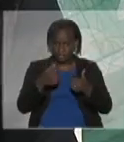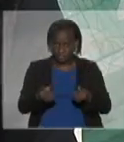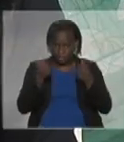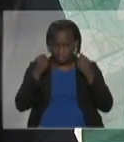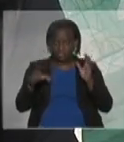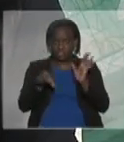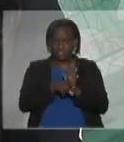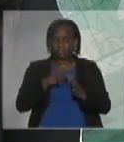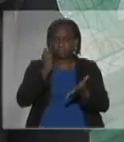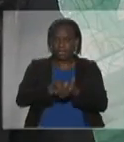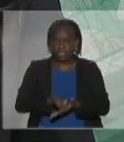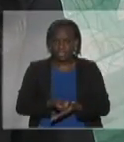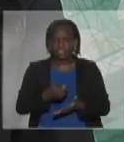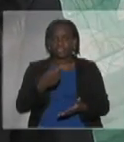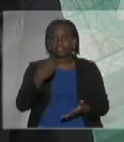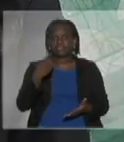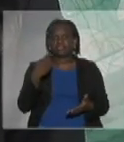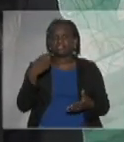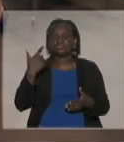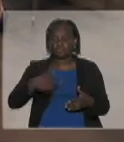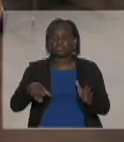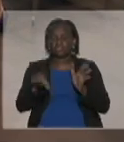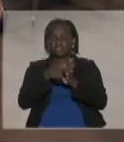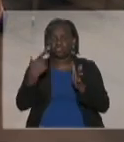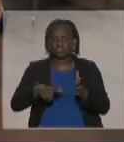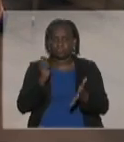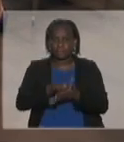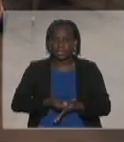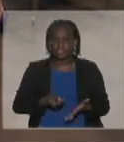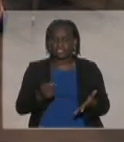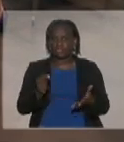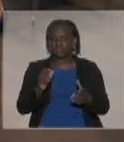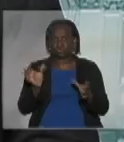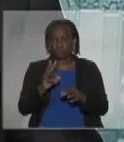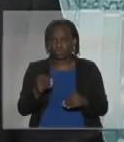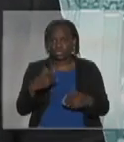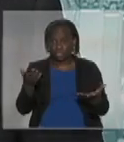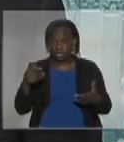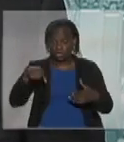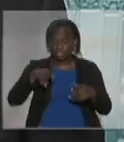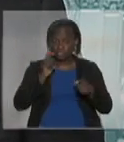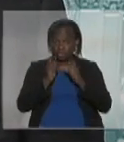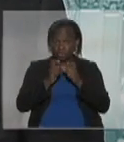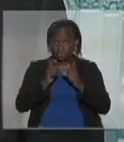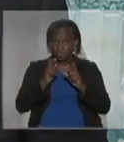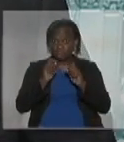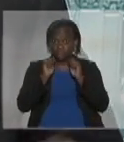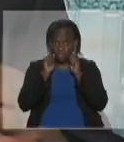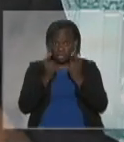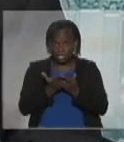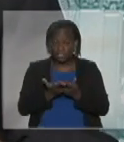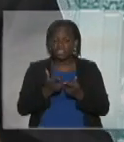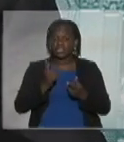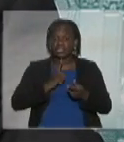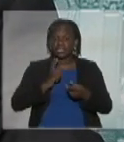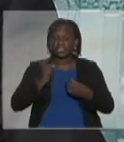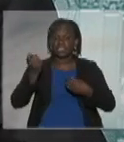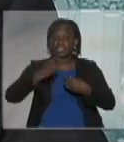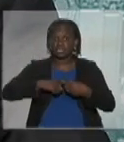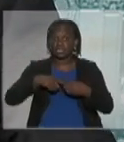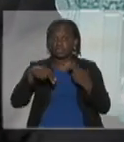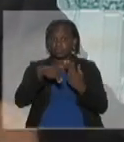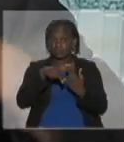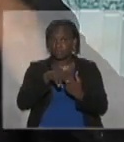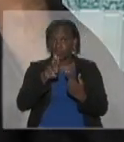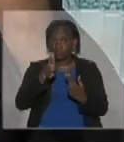pega o VLT, você tem que pagar a passagem inteira. Então, uma das discussões que nós estamos trazendo para a Assembleia Legislativa, se há integração